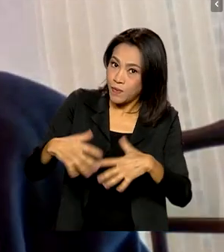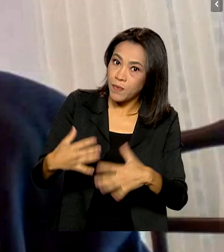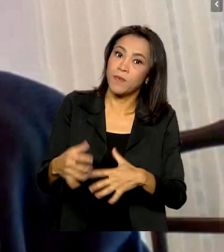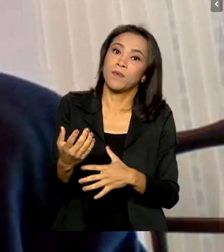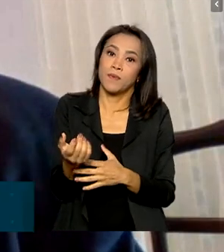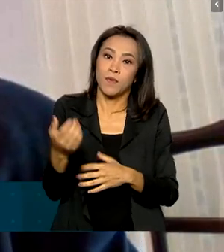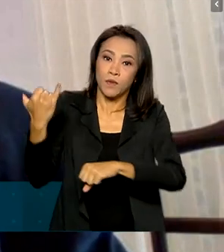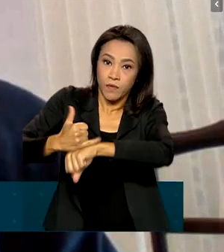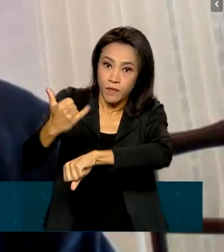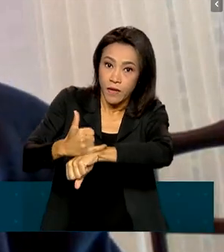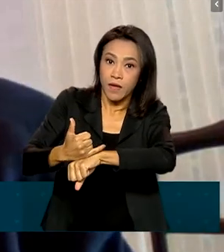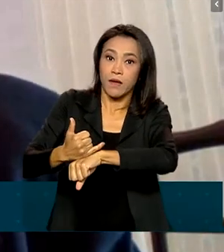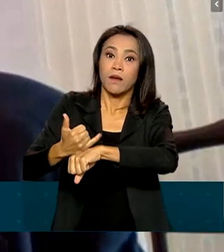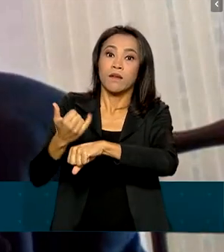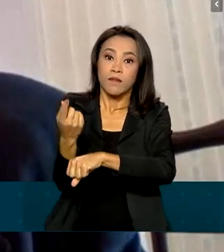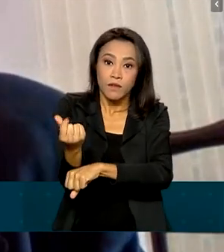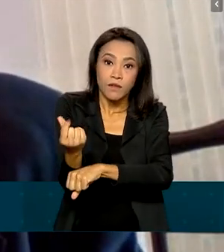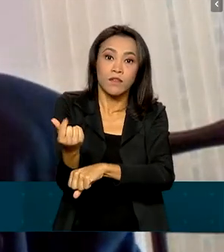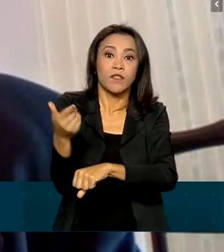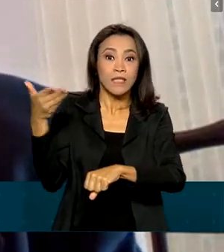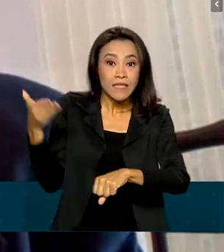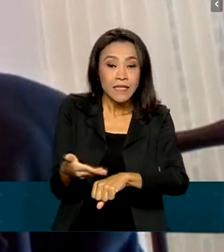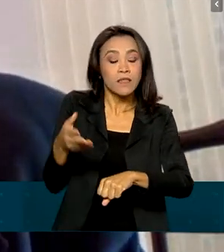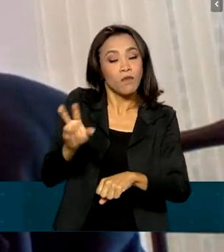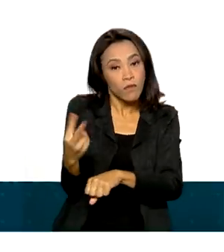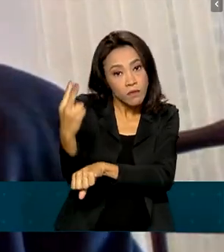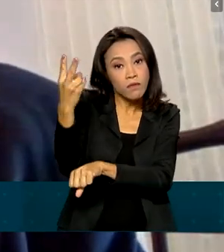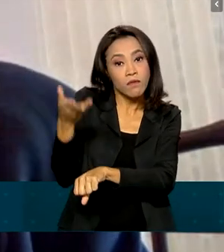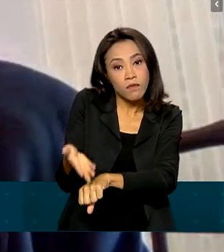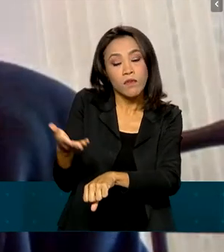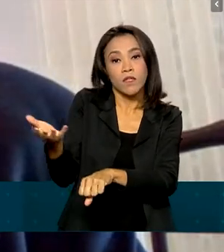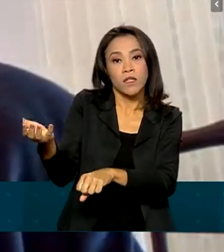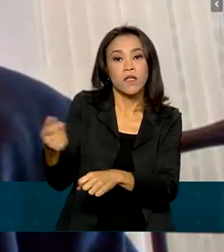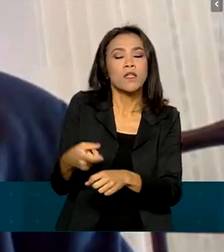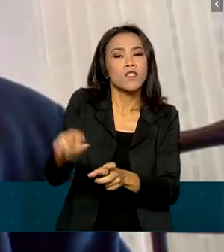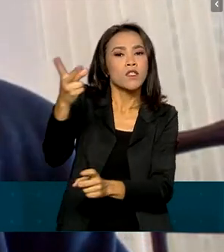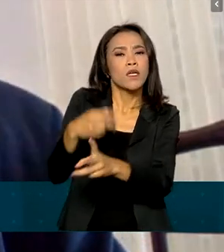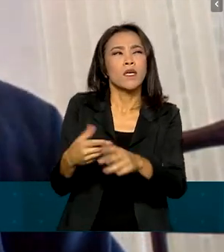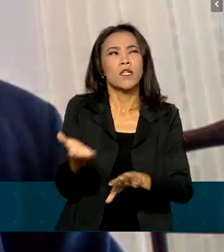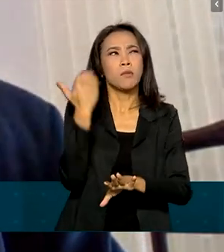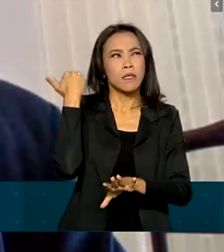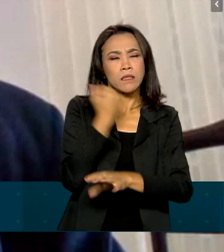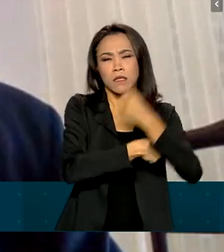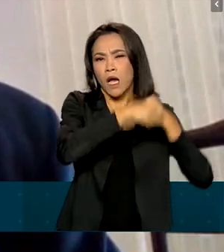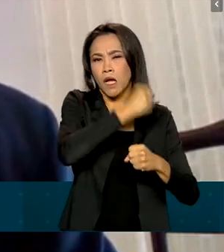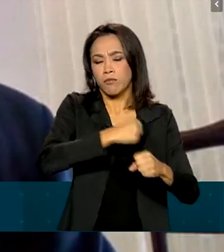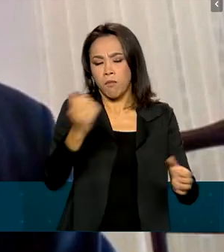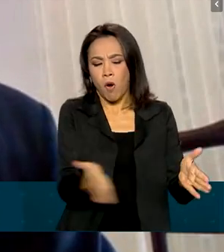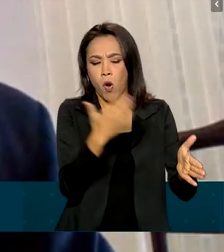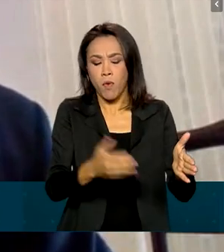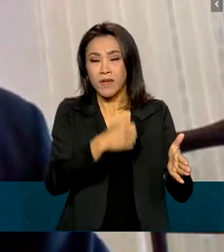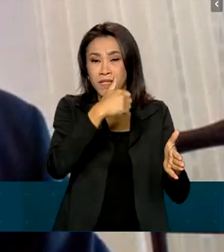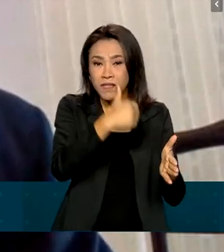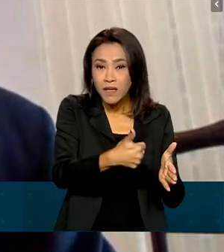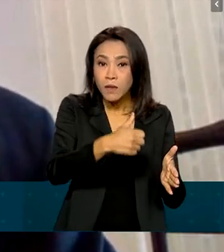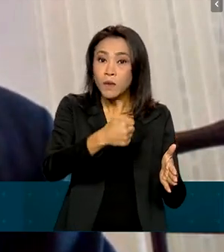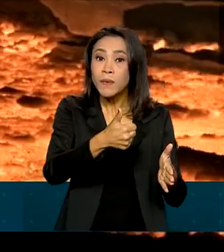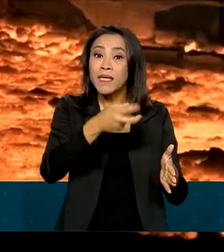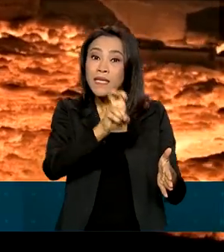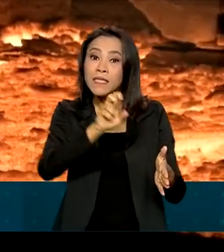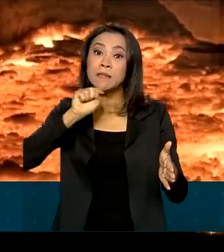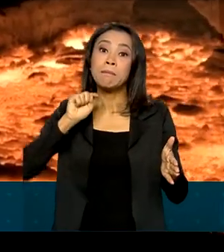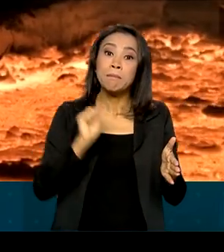3,5% do valor das nossas exportações de minério. E produzimos, no ano passado, 115 mil toneladas.